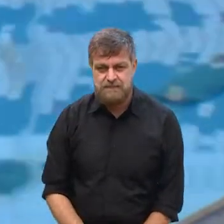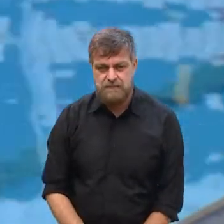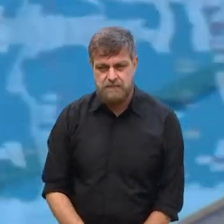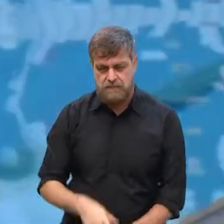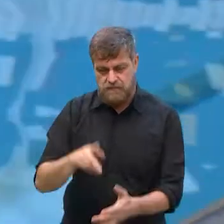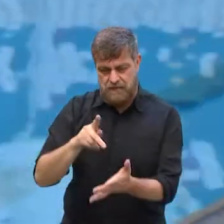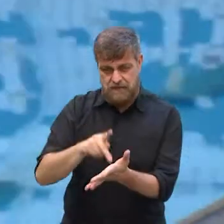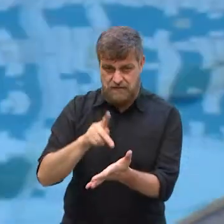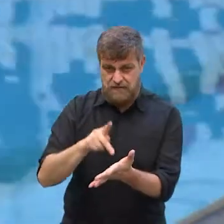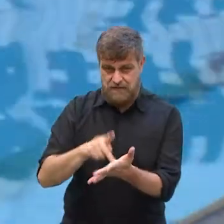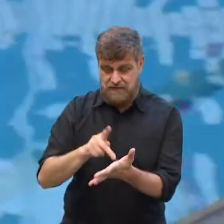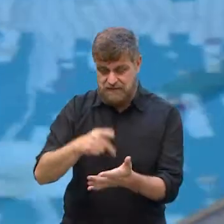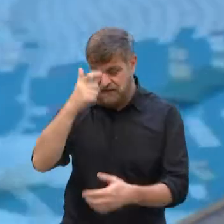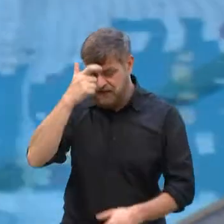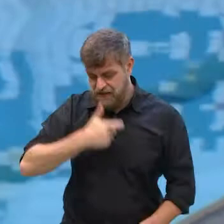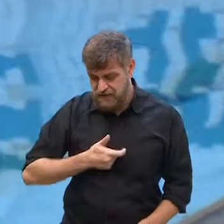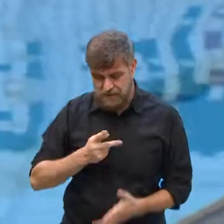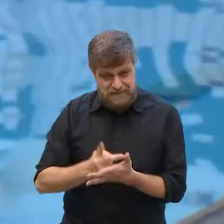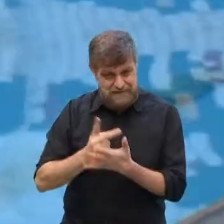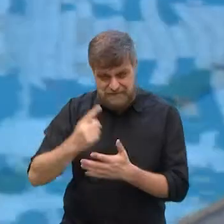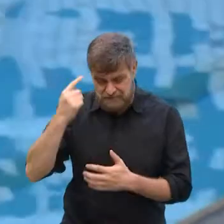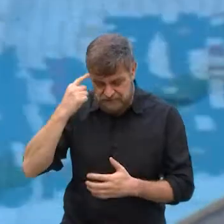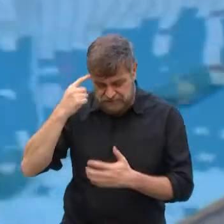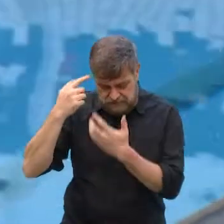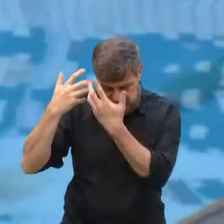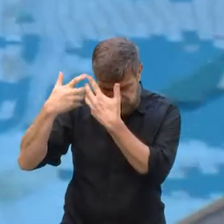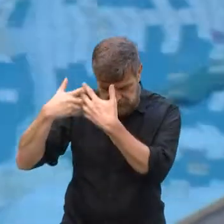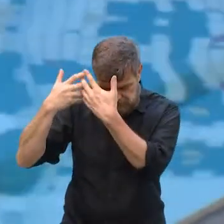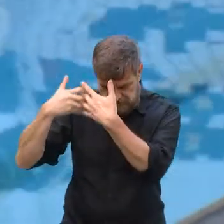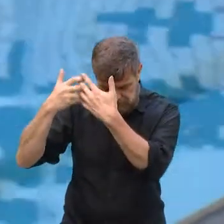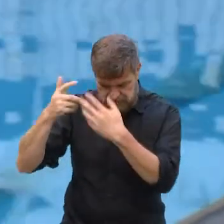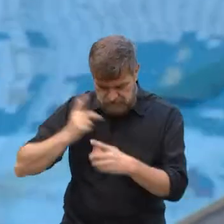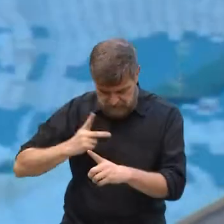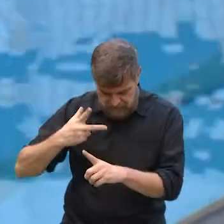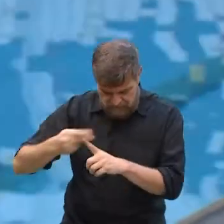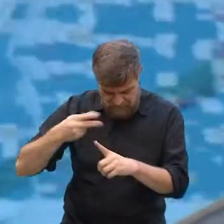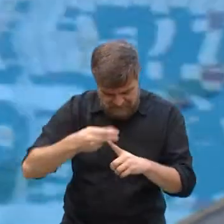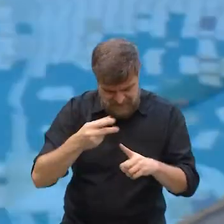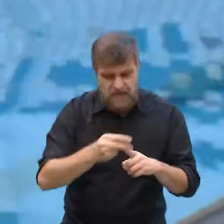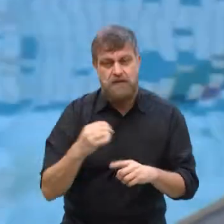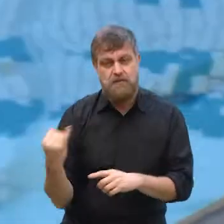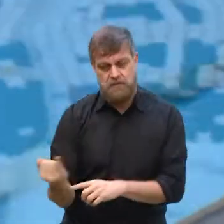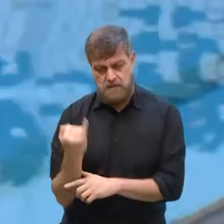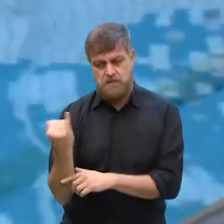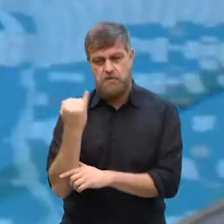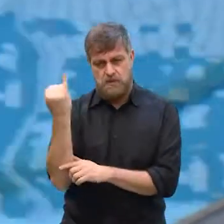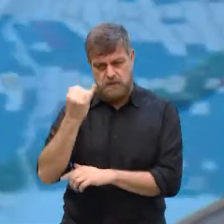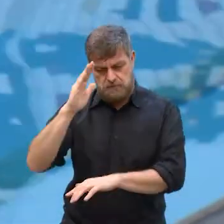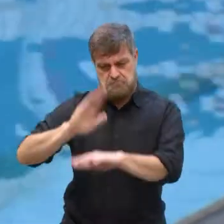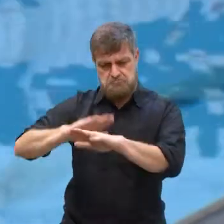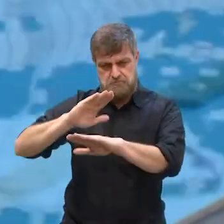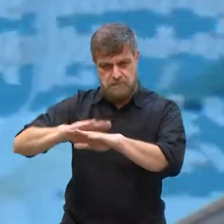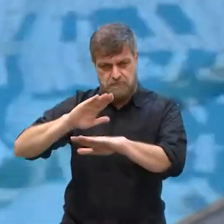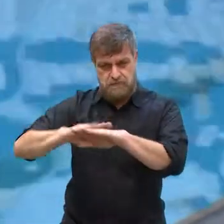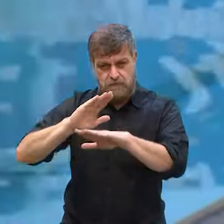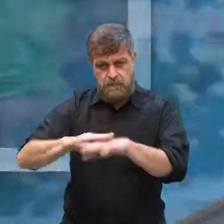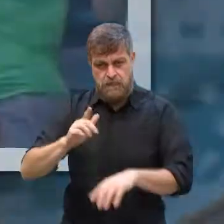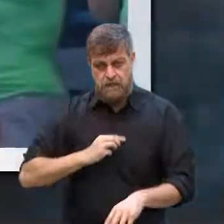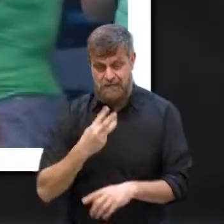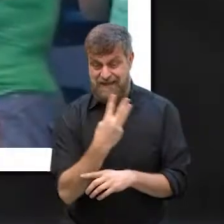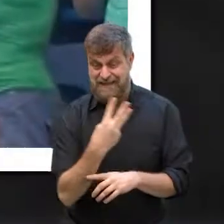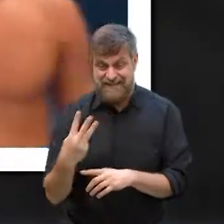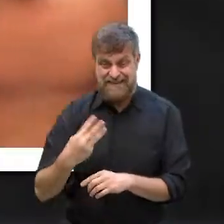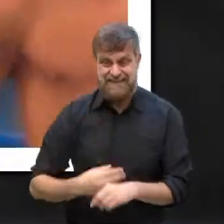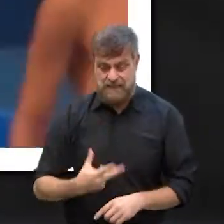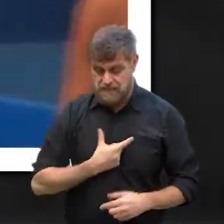assim, eu sempre tive em mente que eu sei que são grandes conquistas, eu sei que são grandes feitos. São 33 medalhas